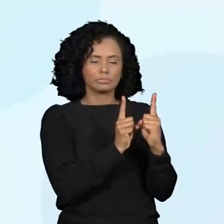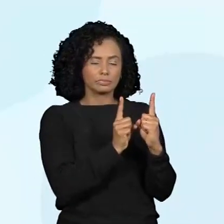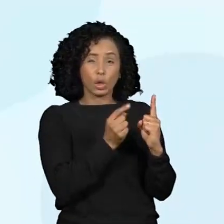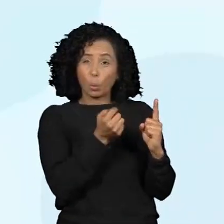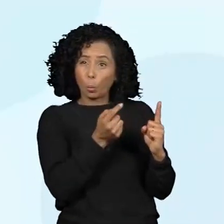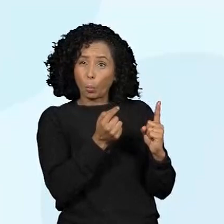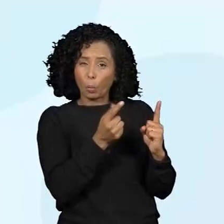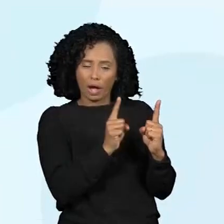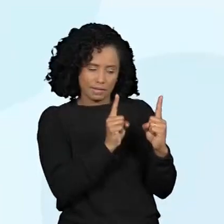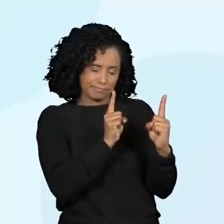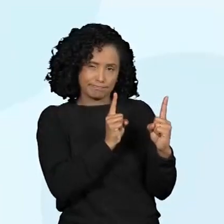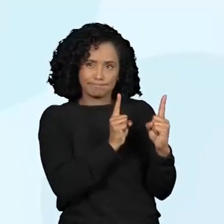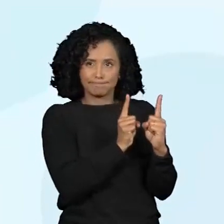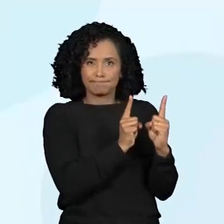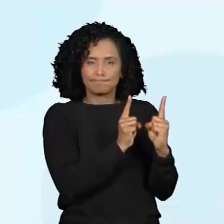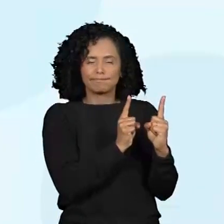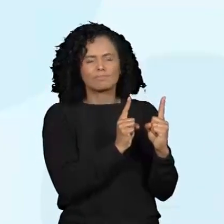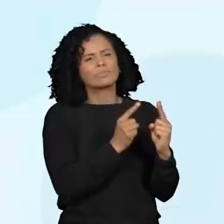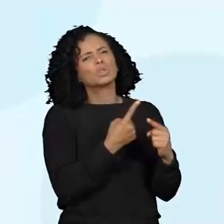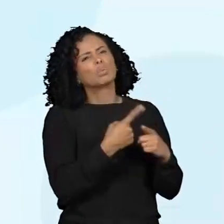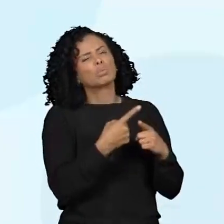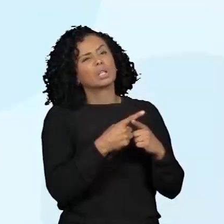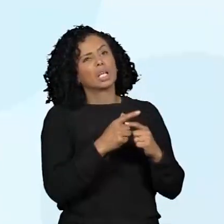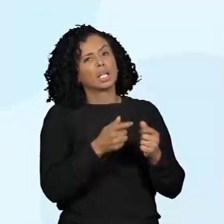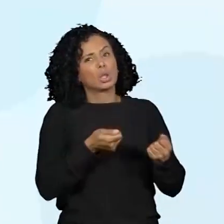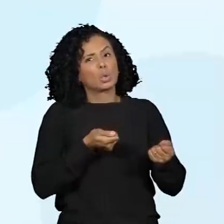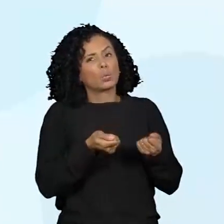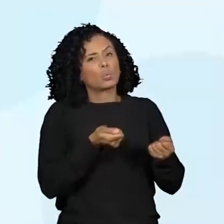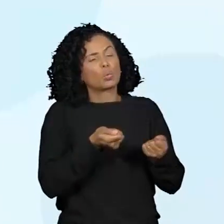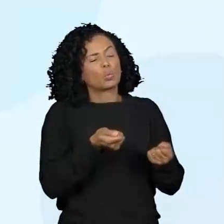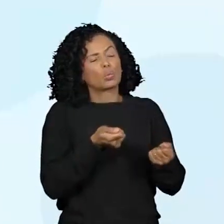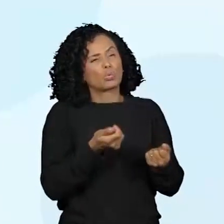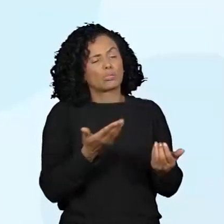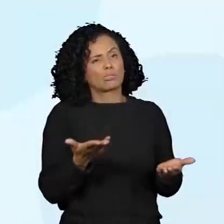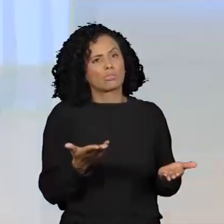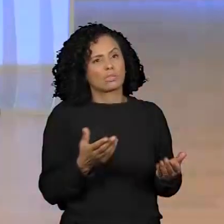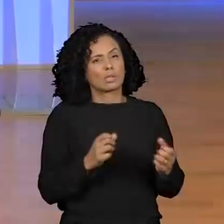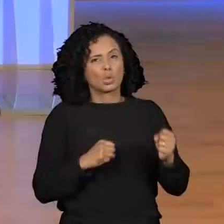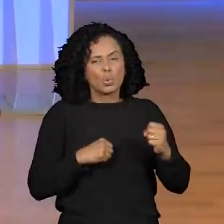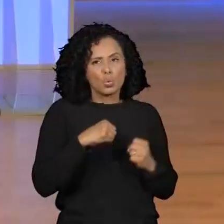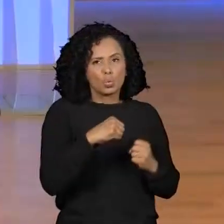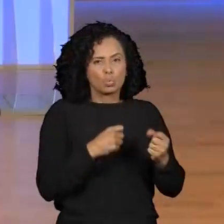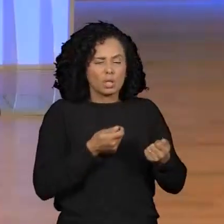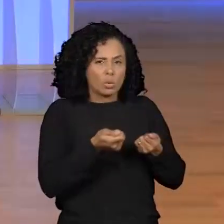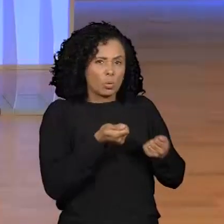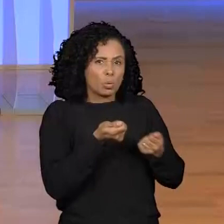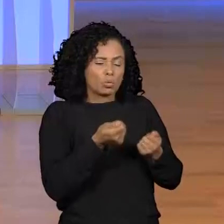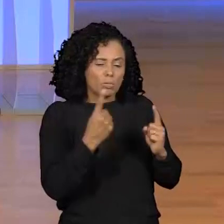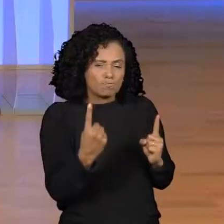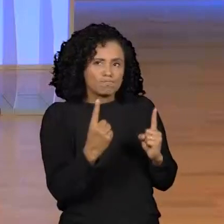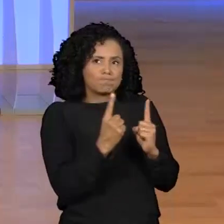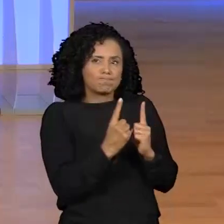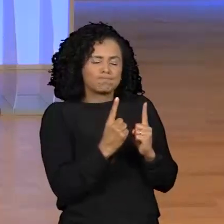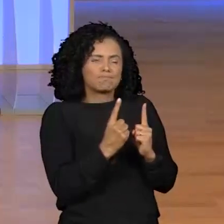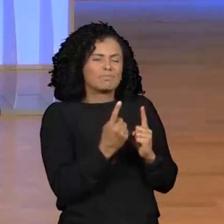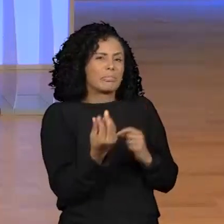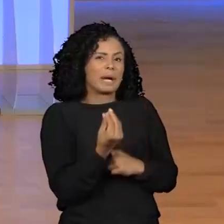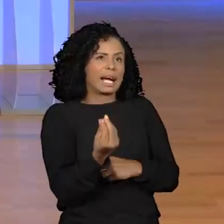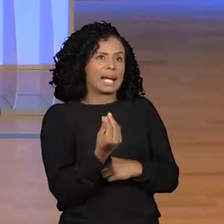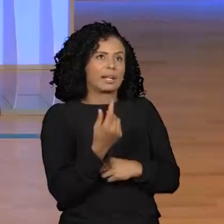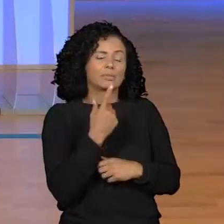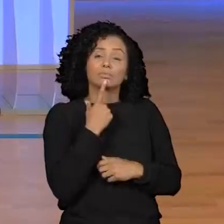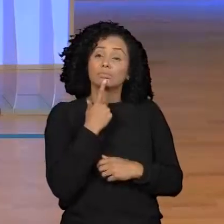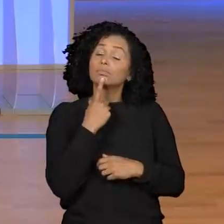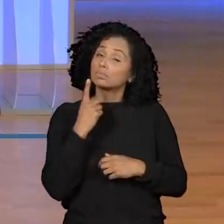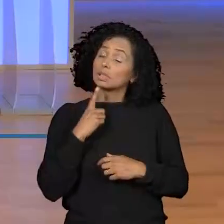aí eu te faço a pergunta, professor Adriano, por que as lutas de domínio? Porque você precisa agarrar, desequilibrar a pessoa, projetar. Eu não